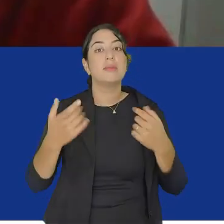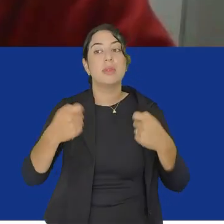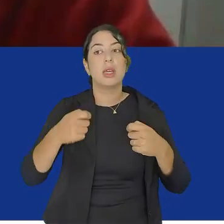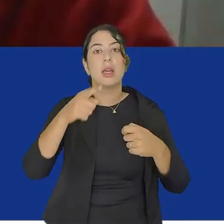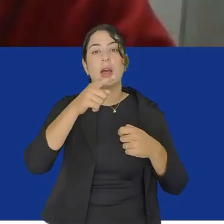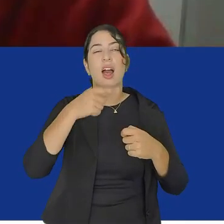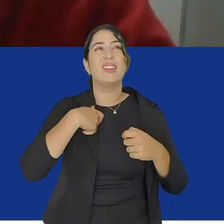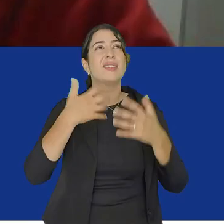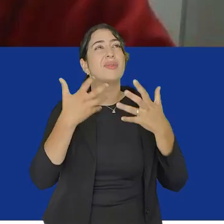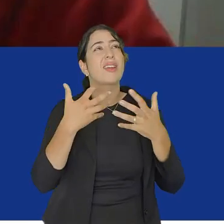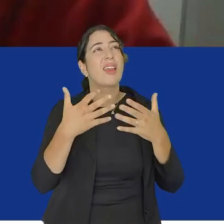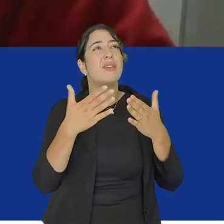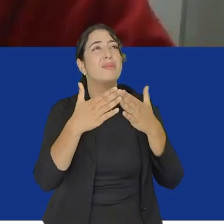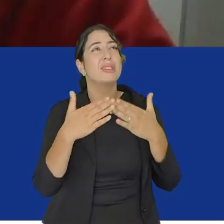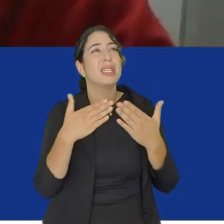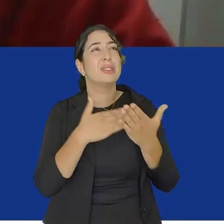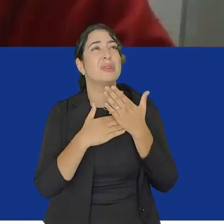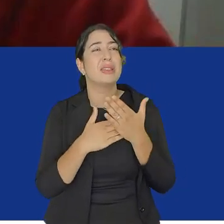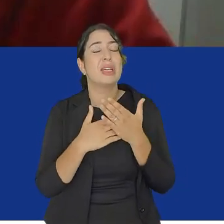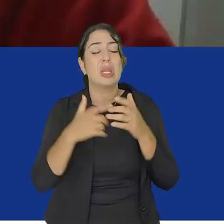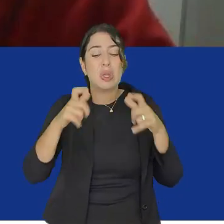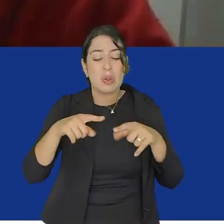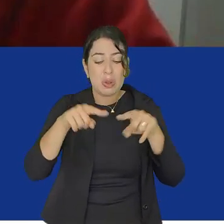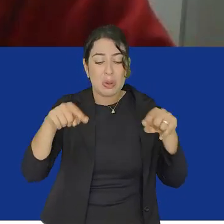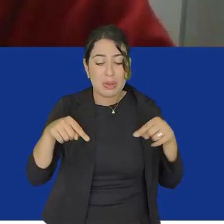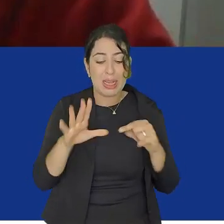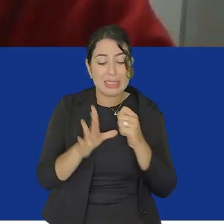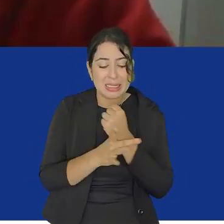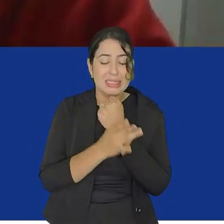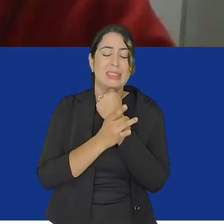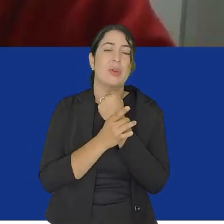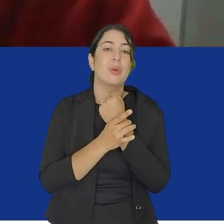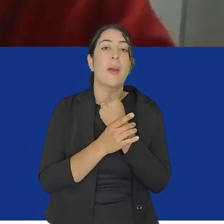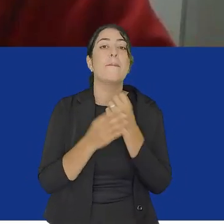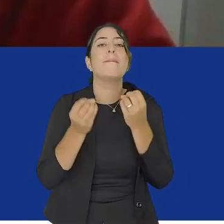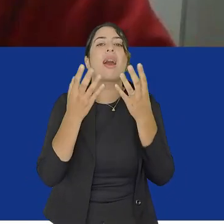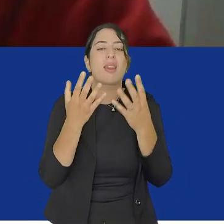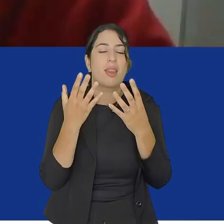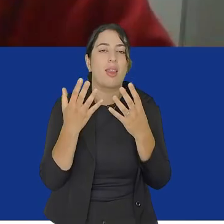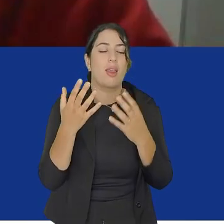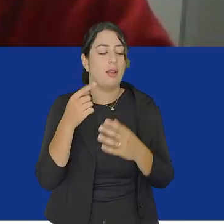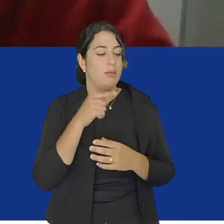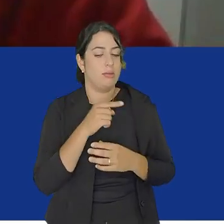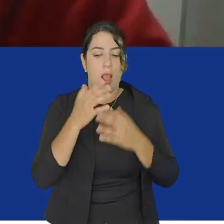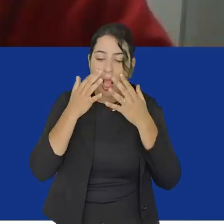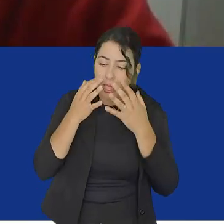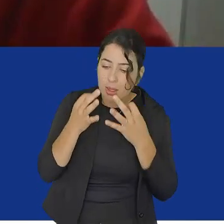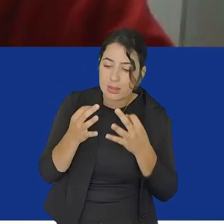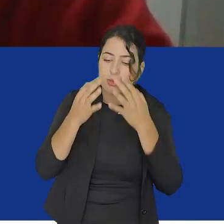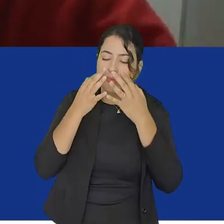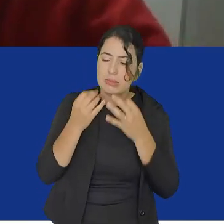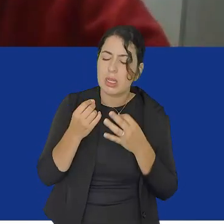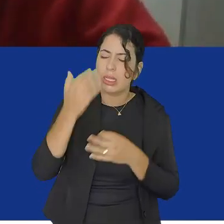seguro, não para fazer uma denúncia, mas para poder se ouvir na companhia do outro,